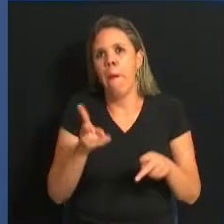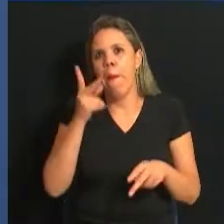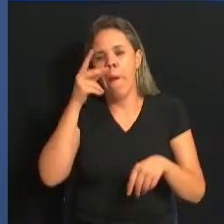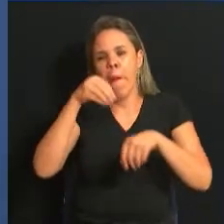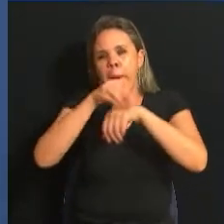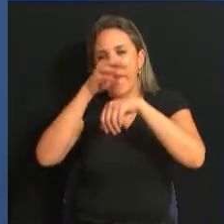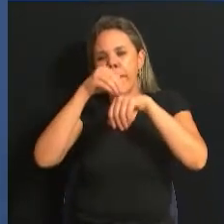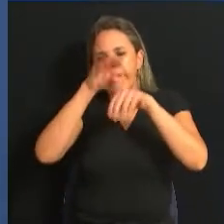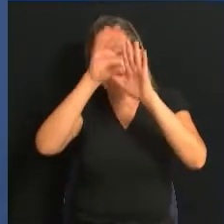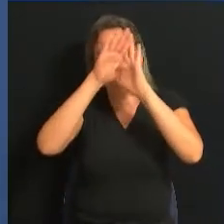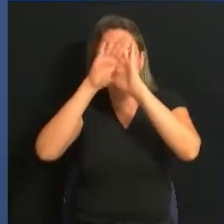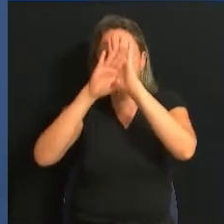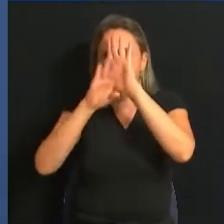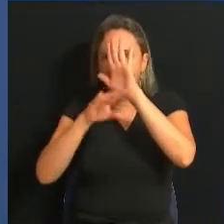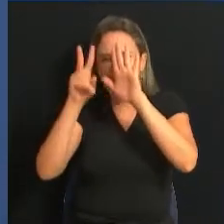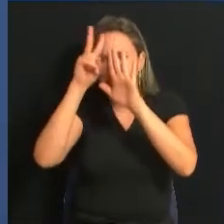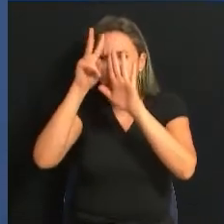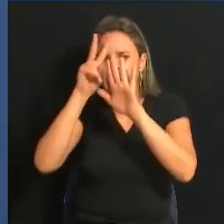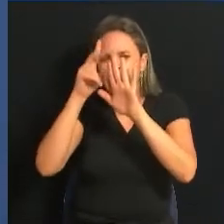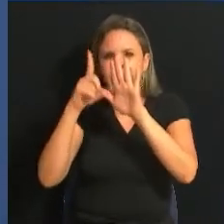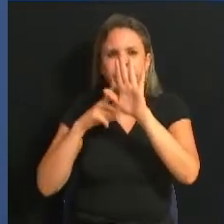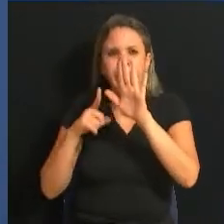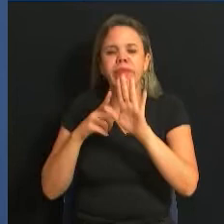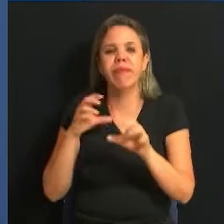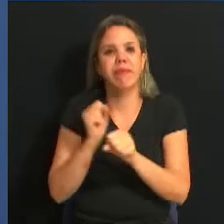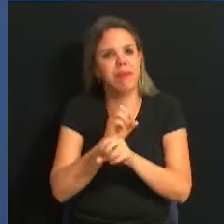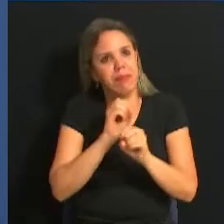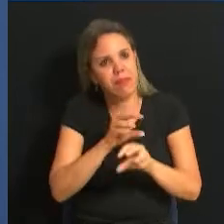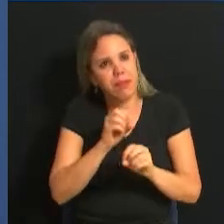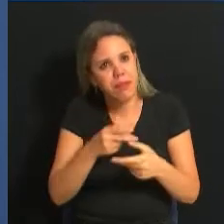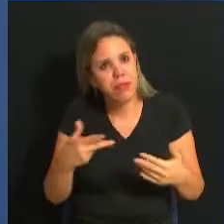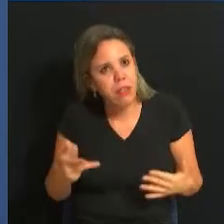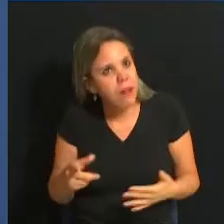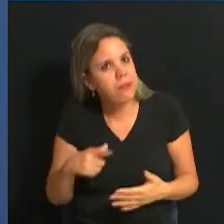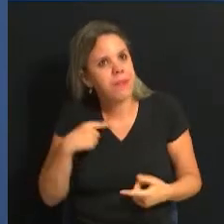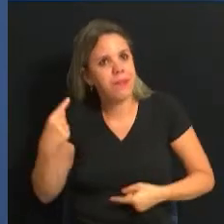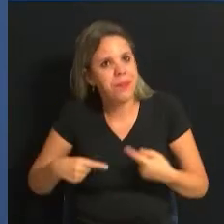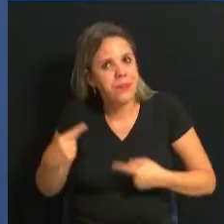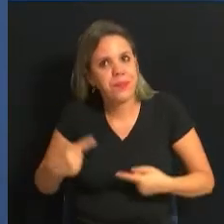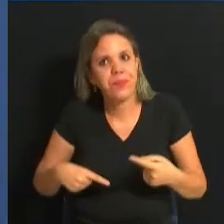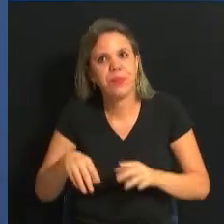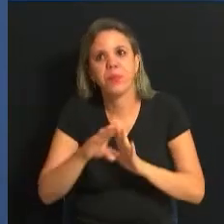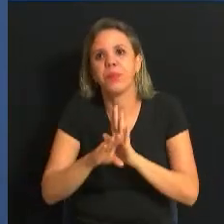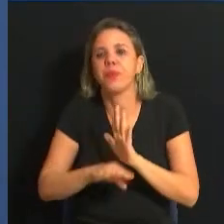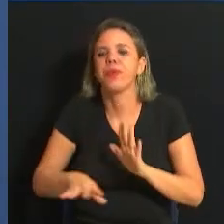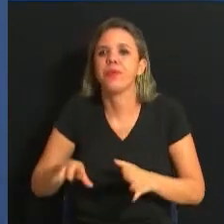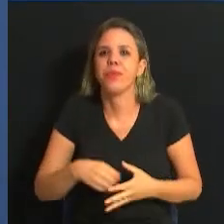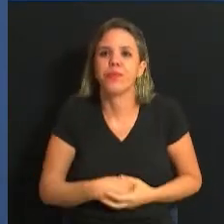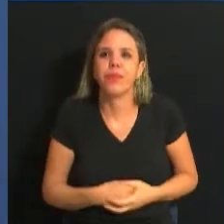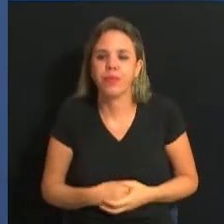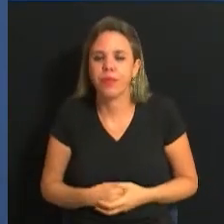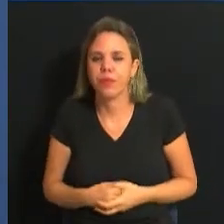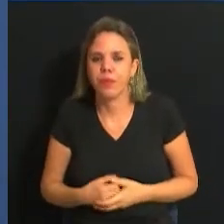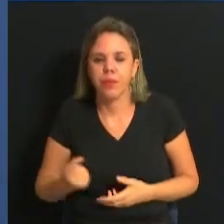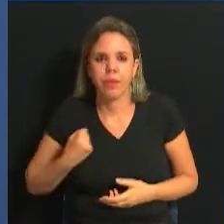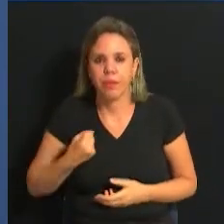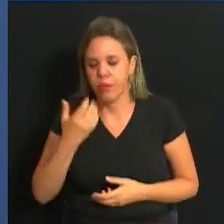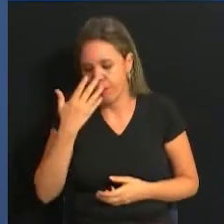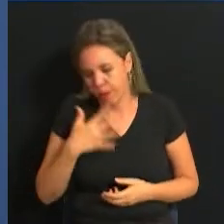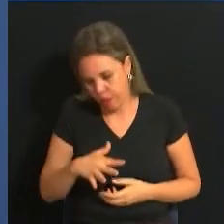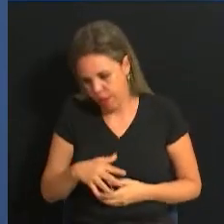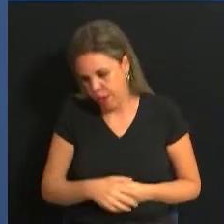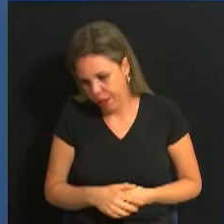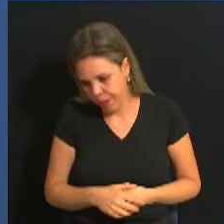nossa programação. A gente lembra que a gente tem um quadro de educação, a gente discute nos programas, e olha só, o número de crianças que